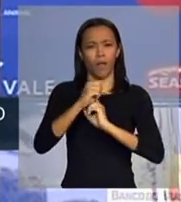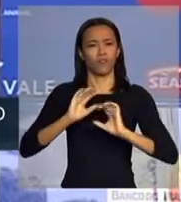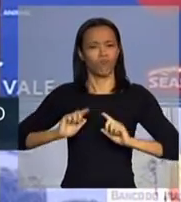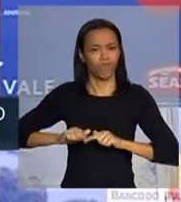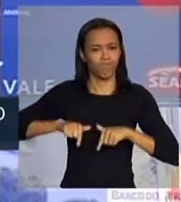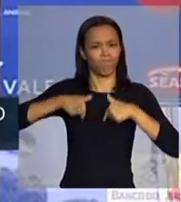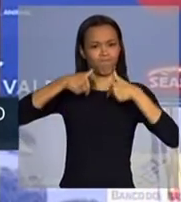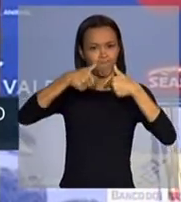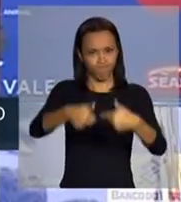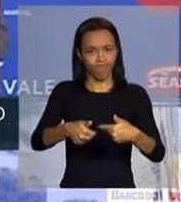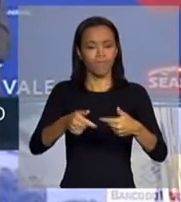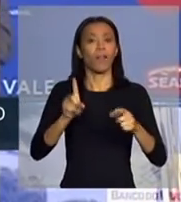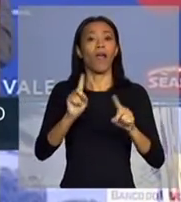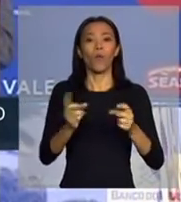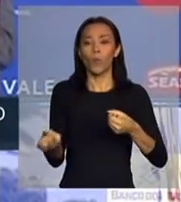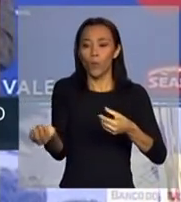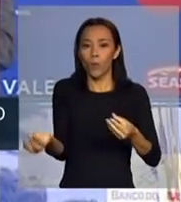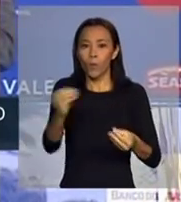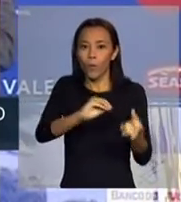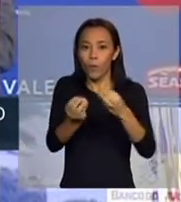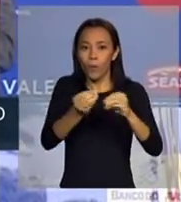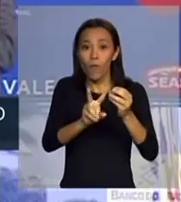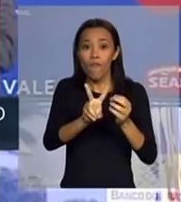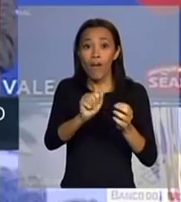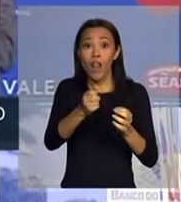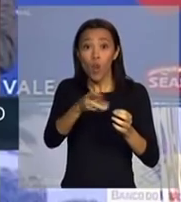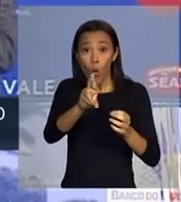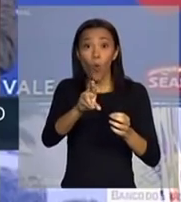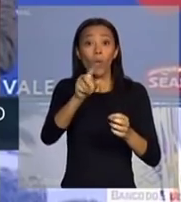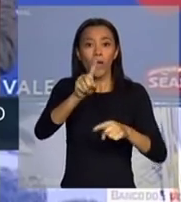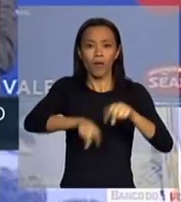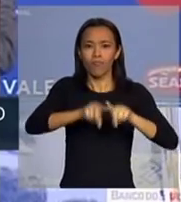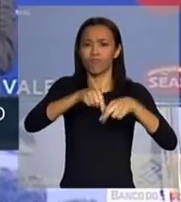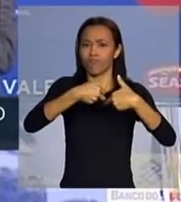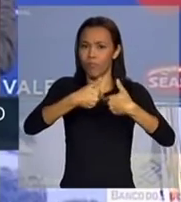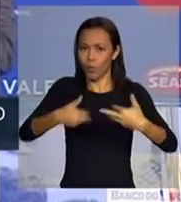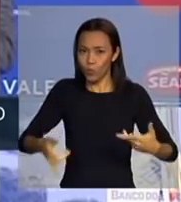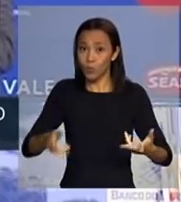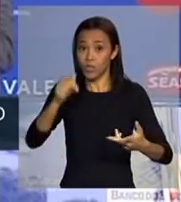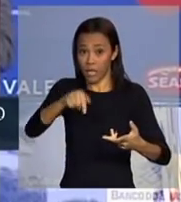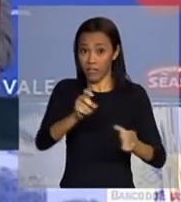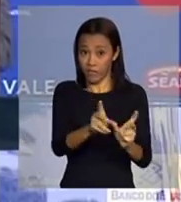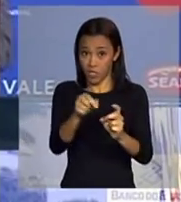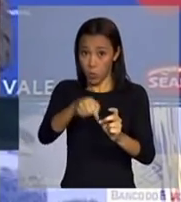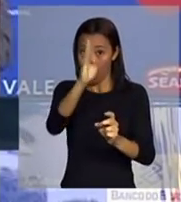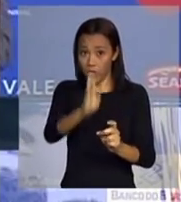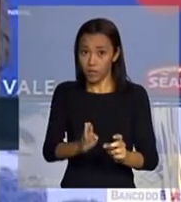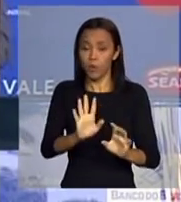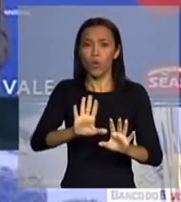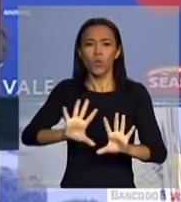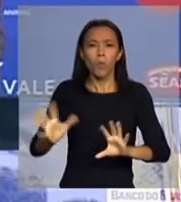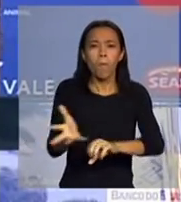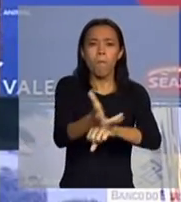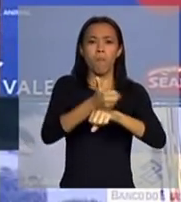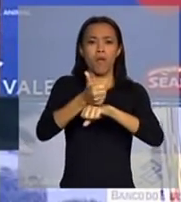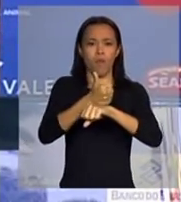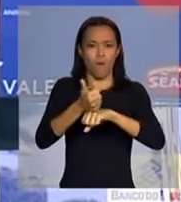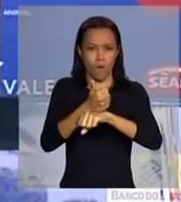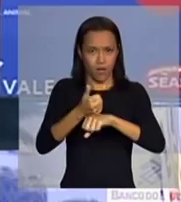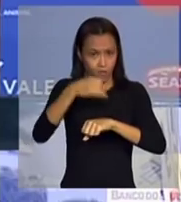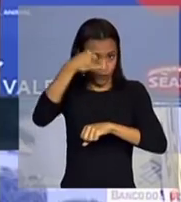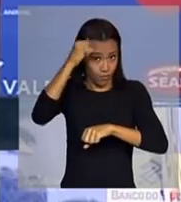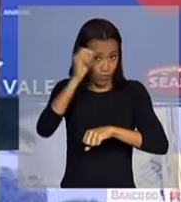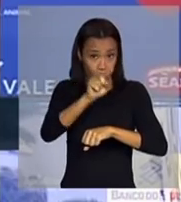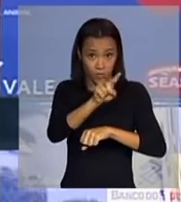de maneira cabal. Agregar valor aos produtos brasileiros. E no momento que nós estamos aprimorando a raça do zebu, nós estamos